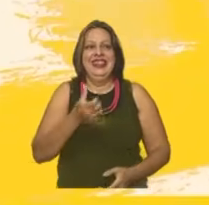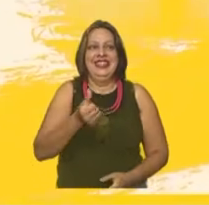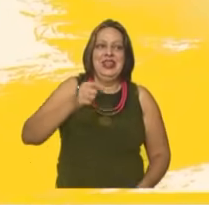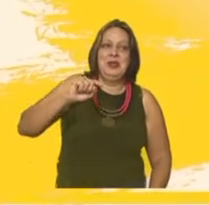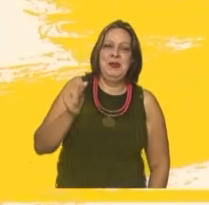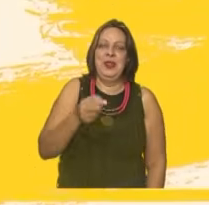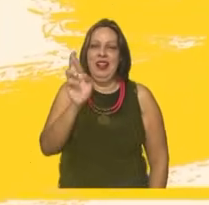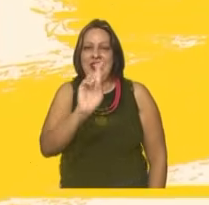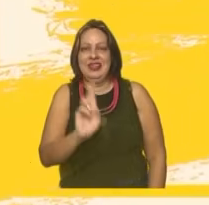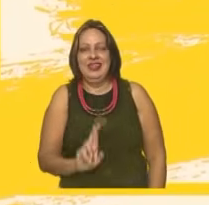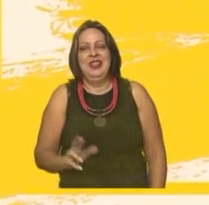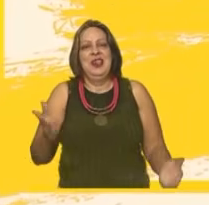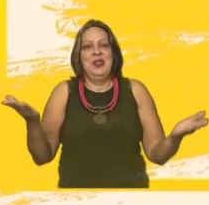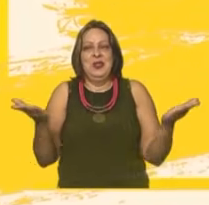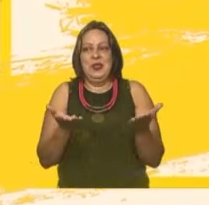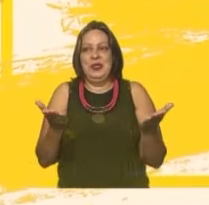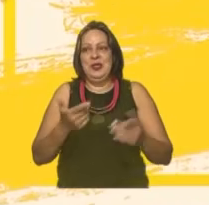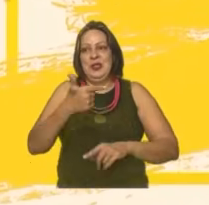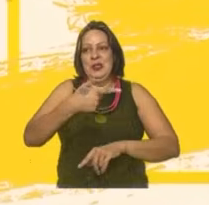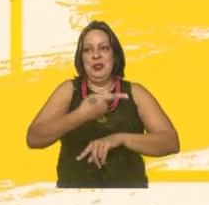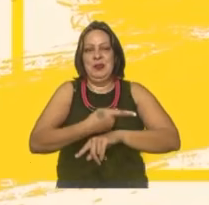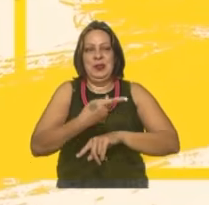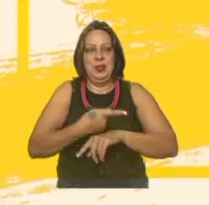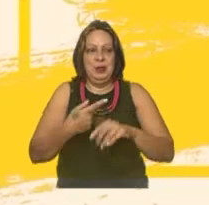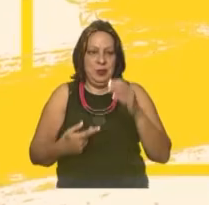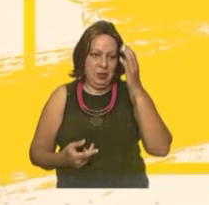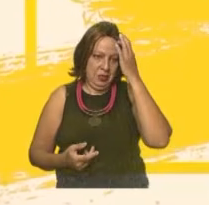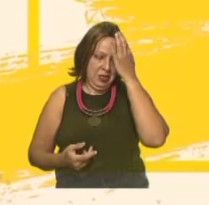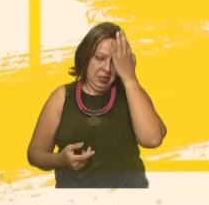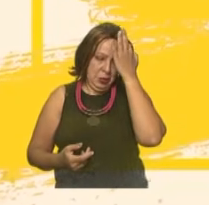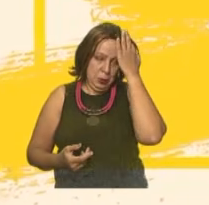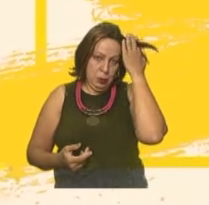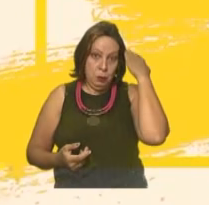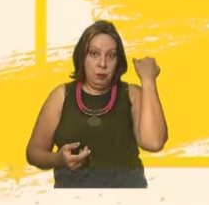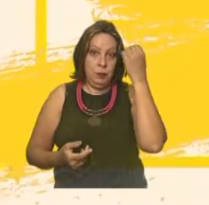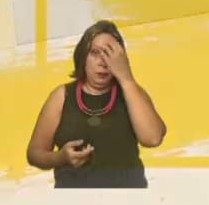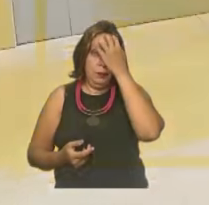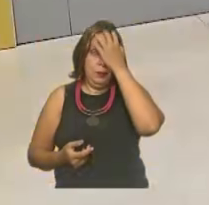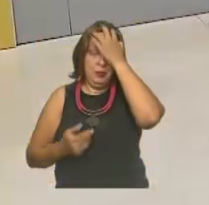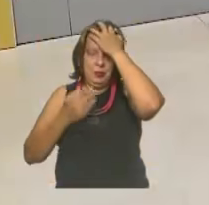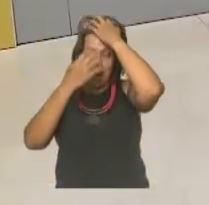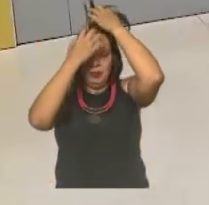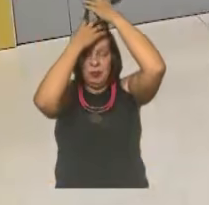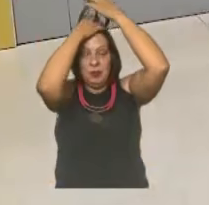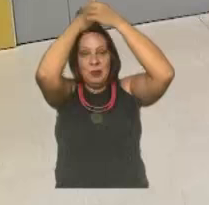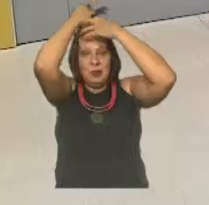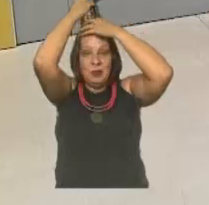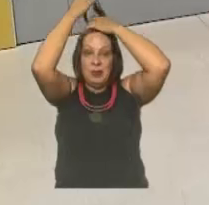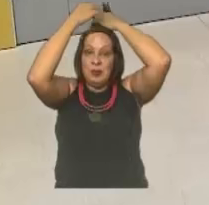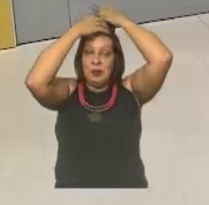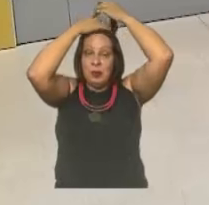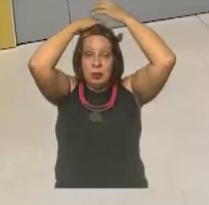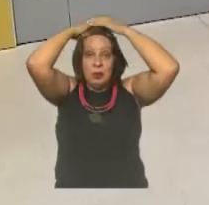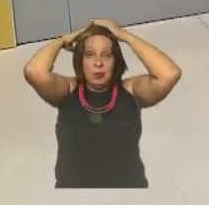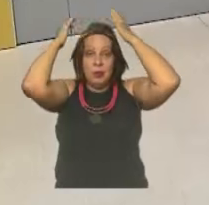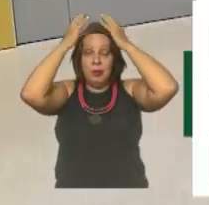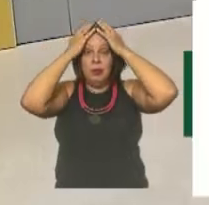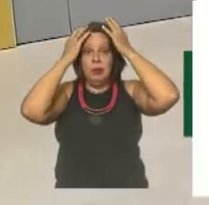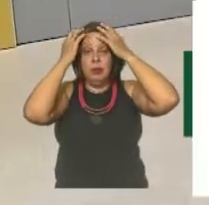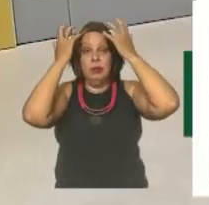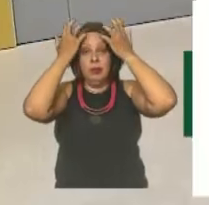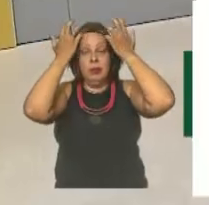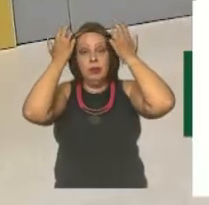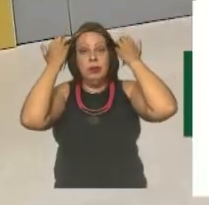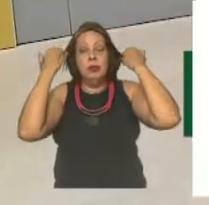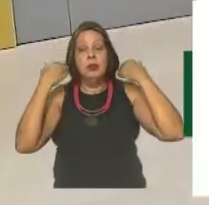reais! 6 mil reais agora, no segundo prêmio! Olha, aí é o segundo prêmio. Hoje é aniversário